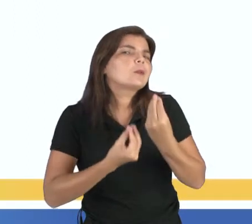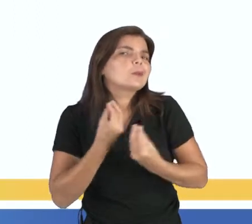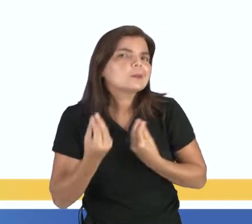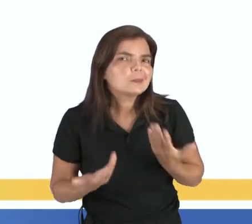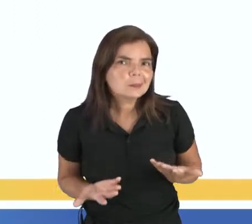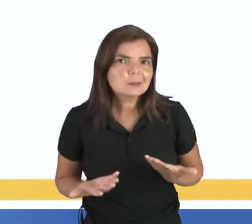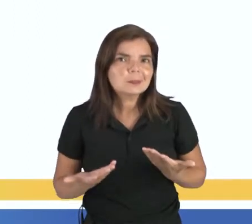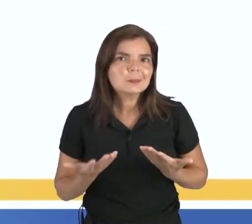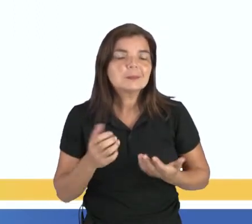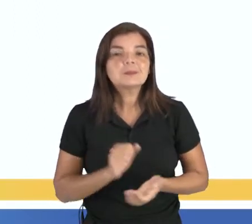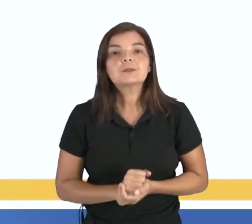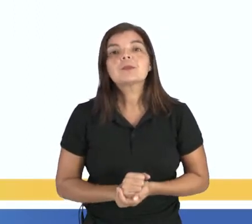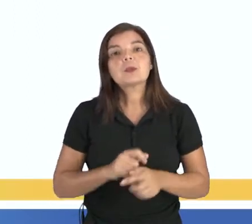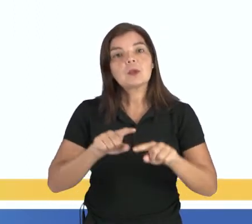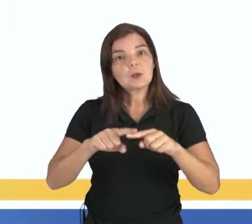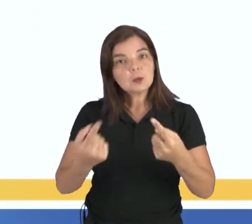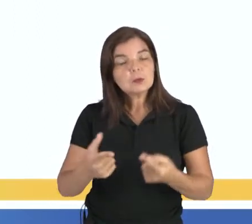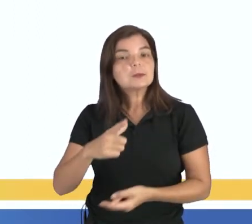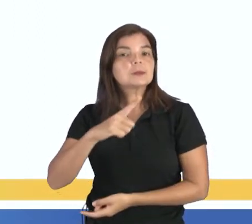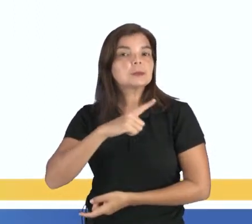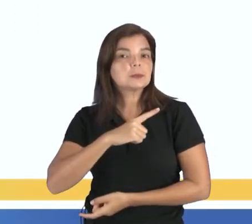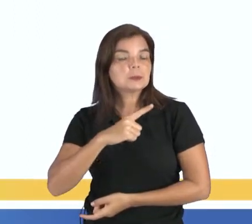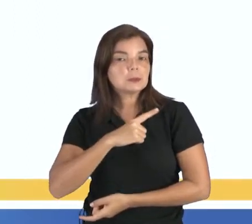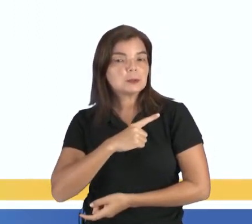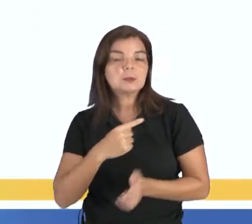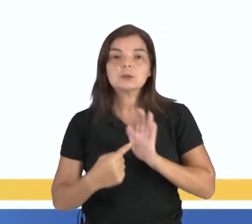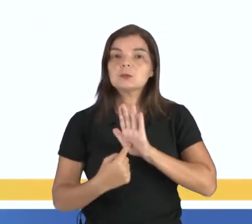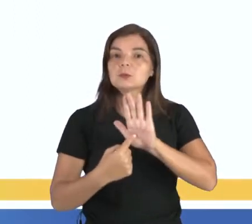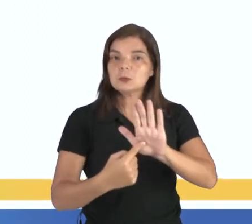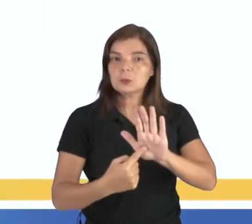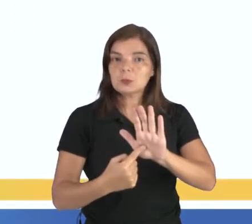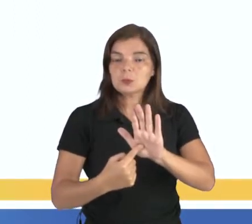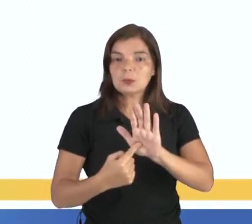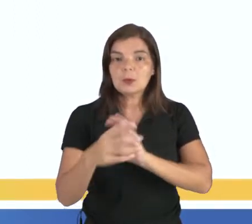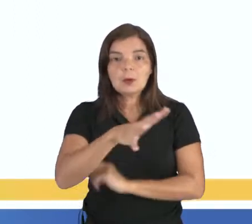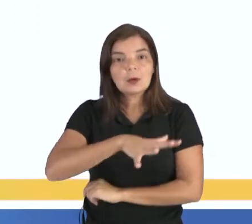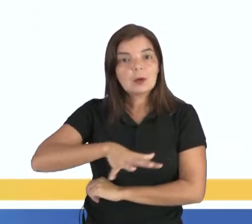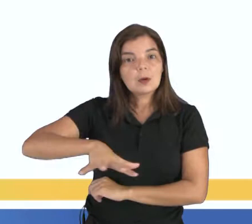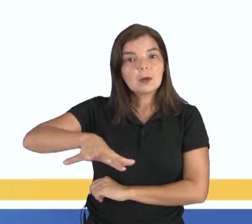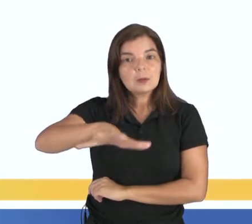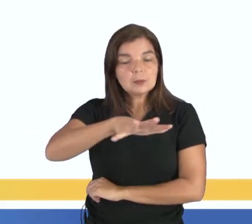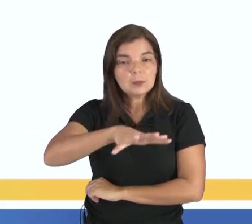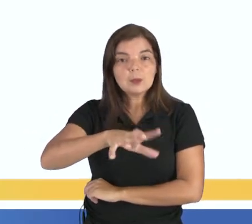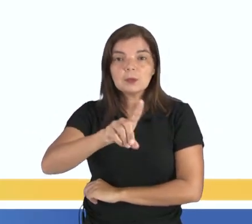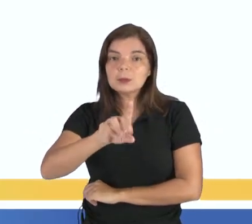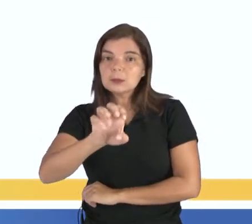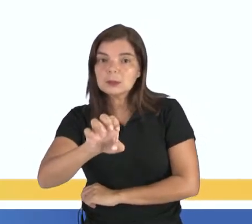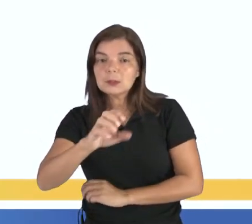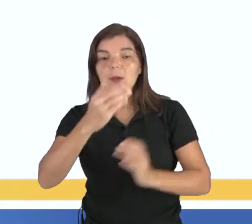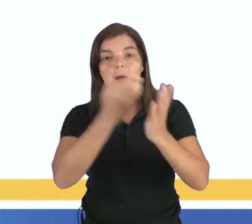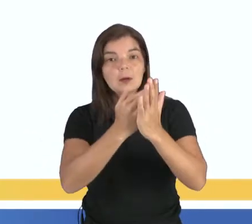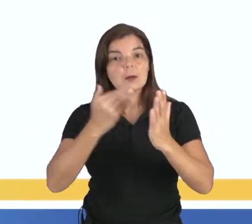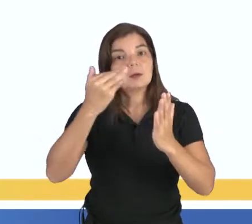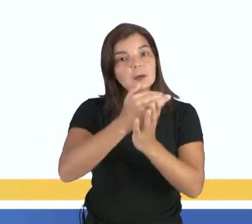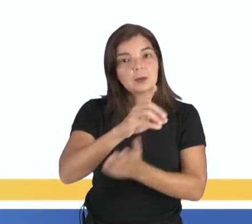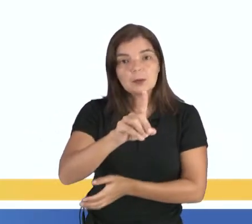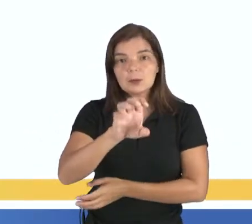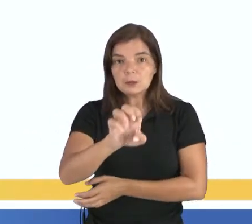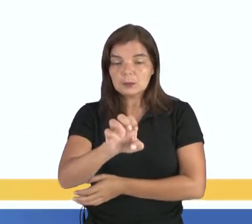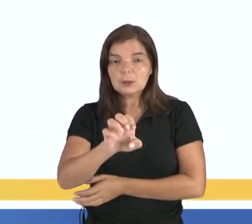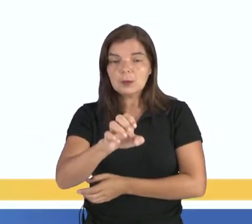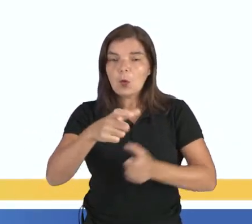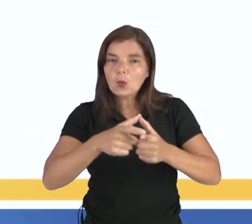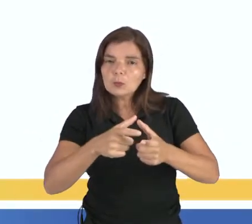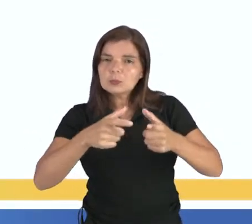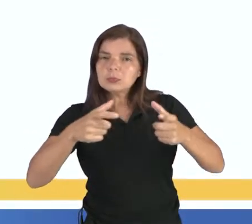assim? Quando tiver as seguintes expressões: a maioria de, a maior parte de,